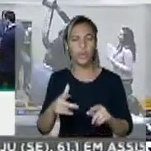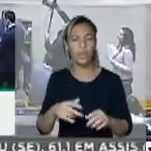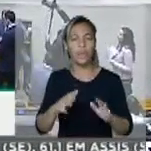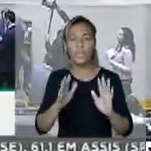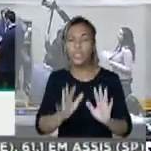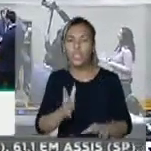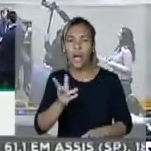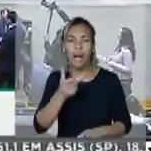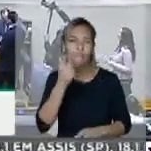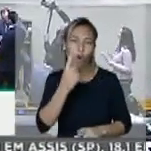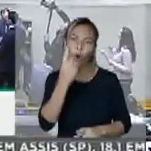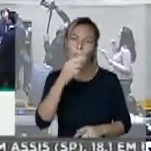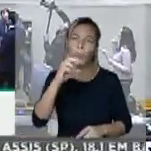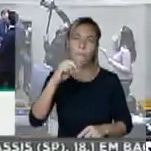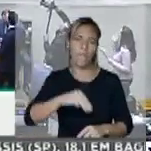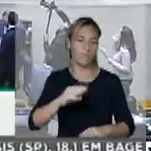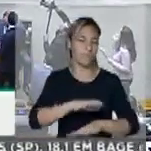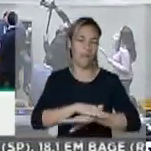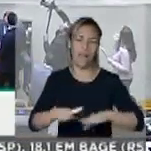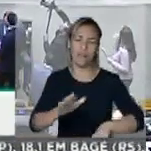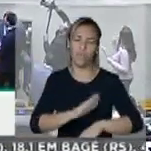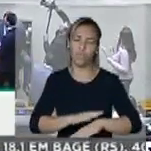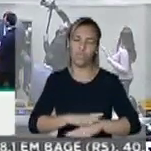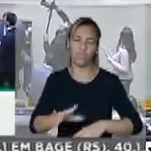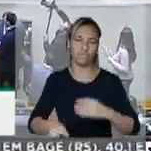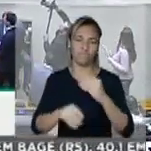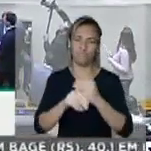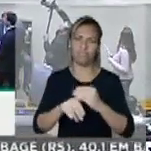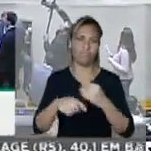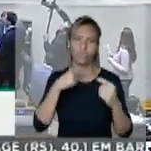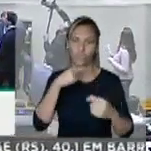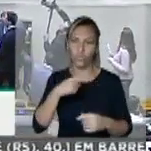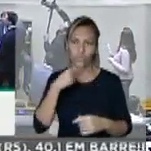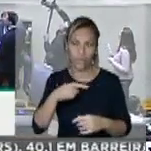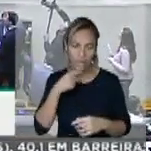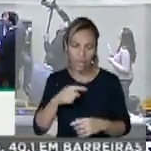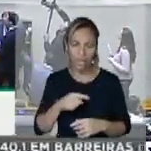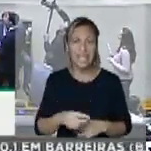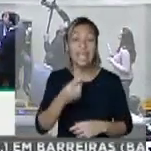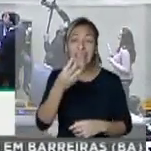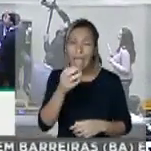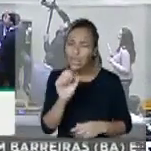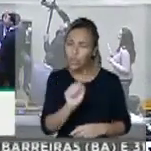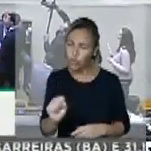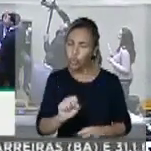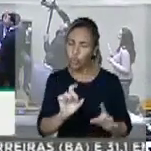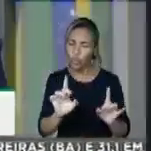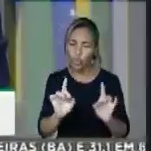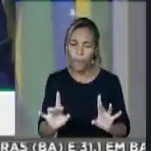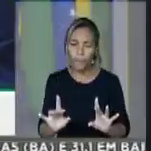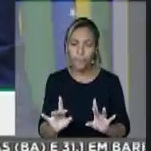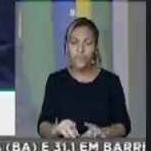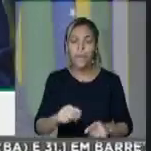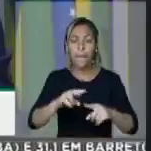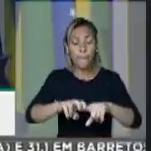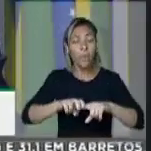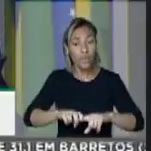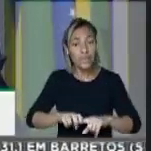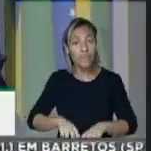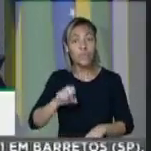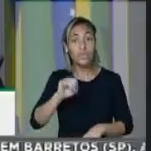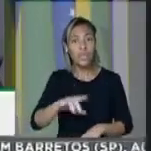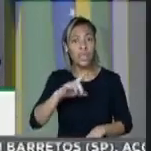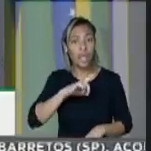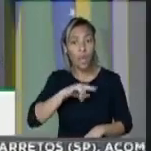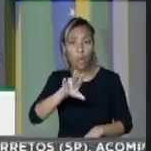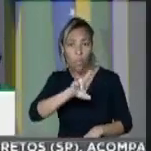terminar. Já falou mais um minuto, deputado. Eu tenho que dar a palavra aos outros deputados. Só para encerrar, então, deputado. 30 segundos, por favor. Muito obrigado. Portanto,